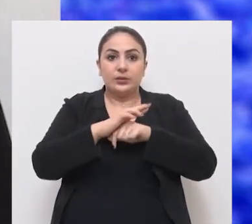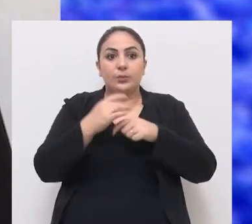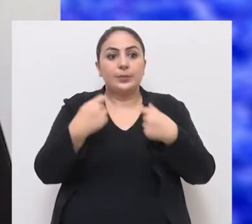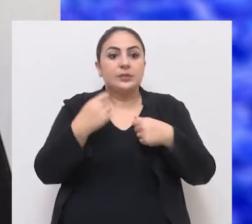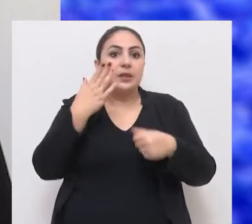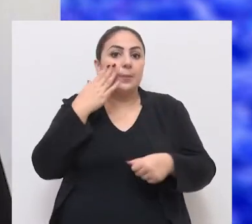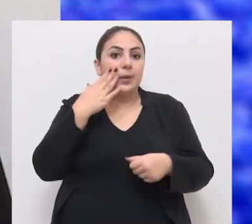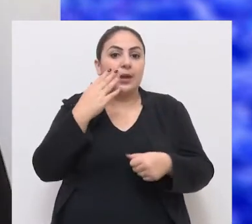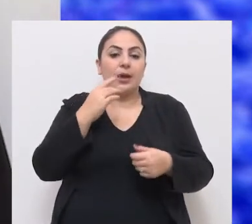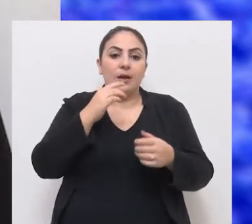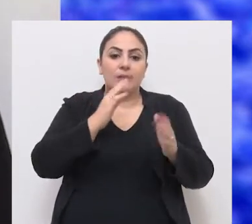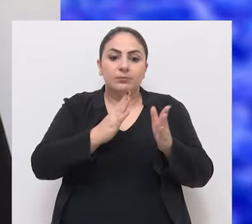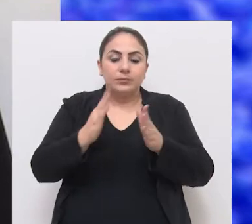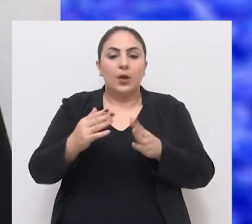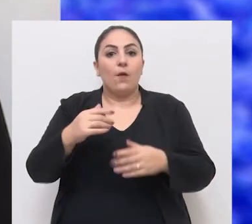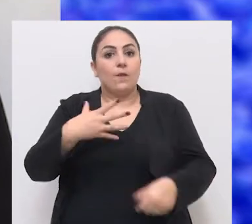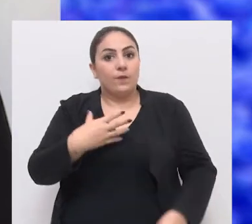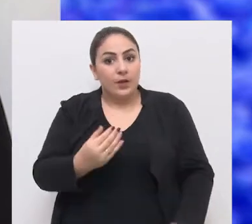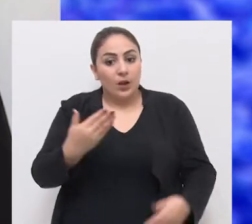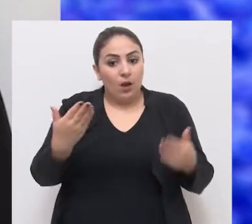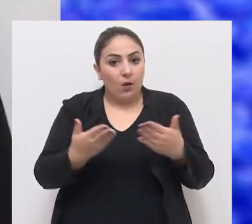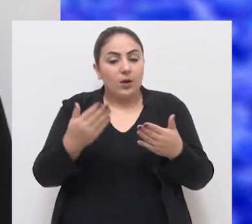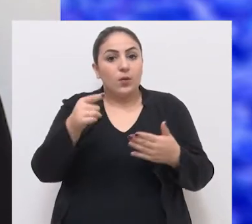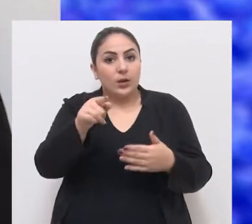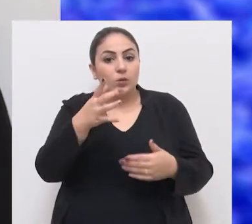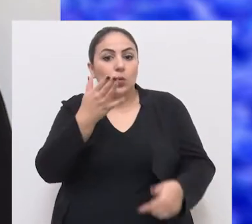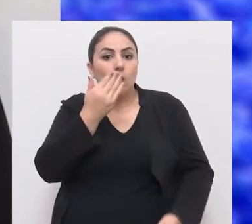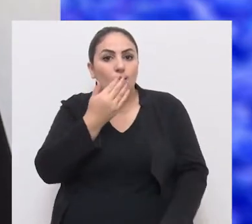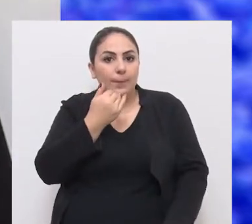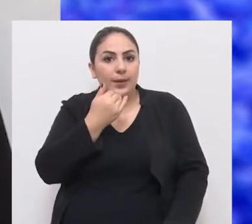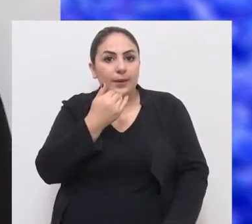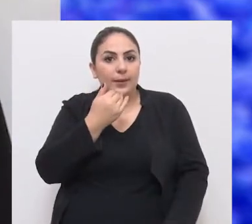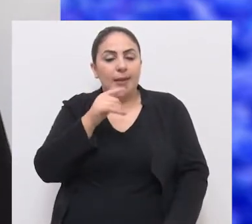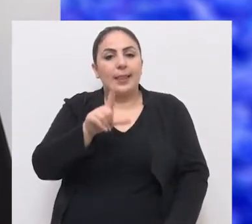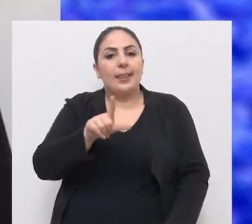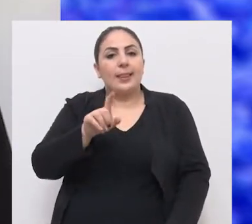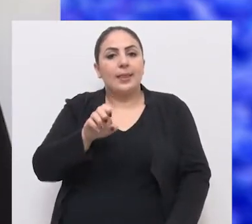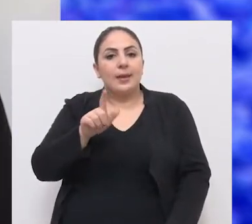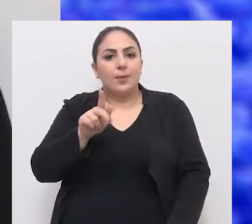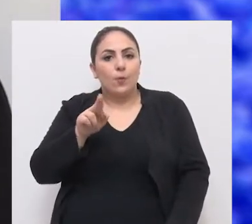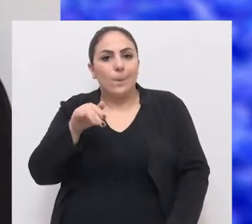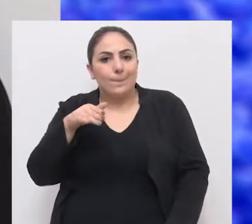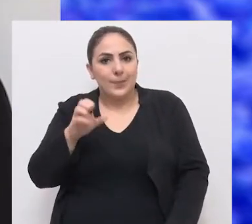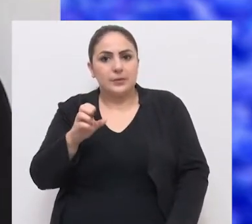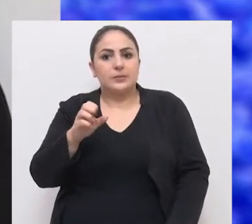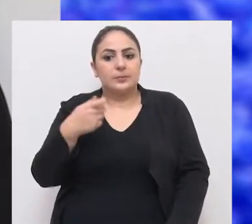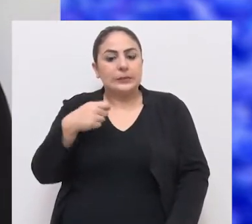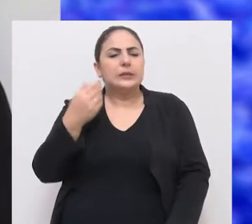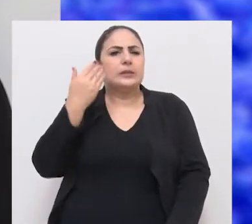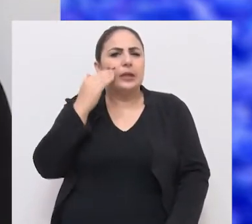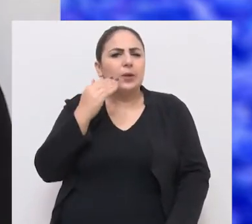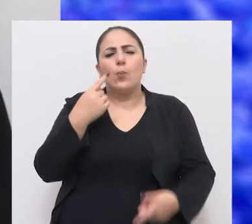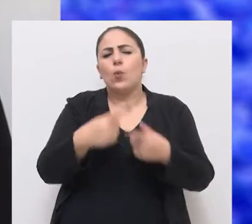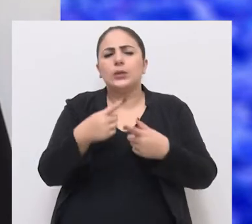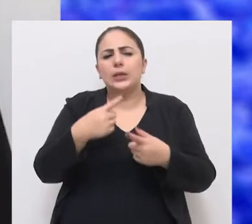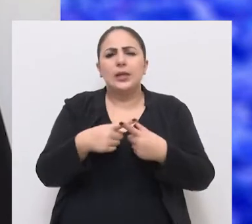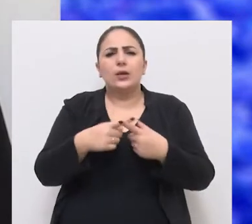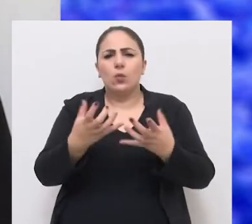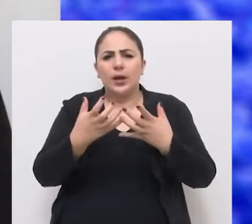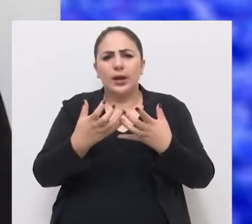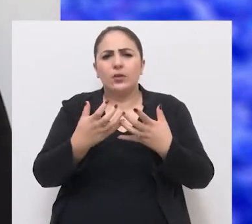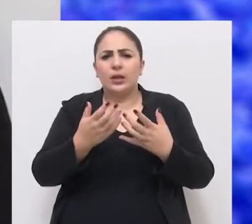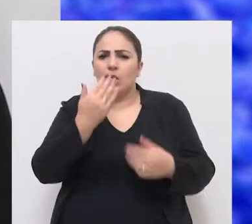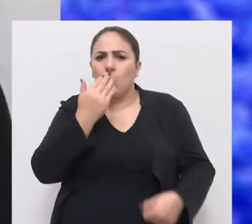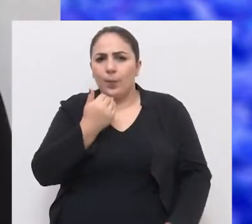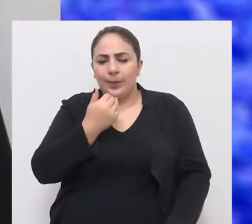seguro da ordem que eu vou dar. Filho, agora eu quero que você coma os legumes. Eu tenho que entender por que eu quero que meu filho coma os